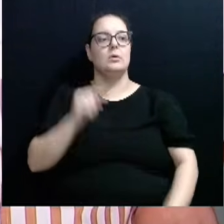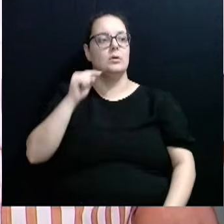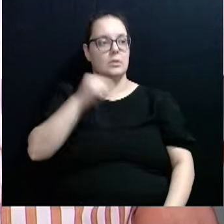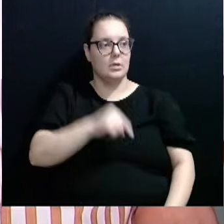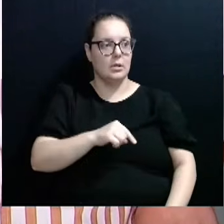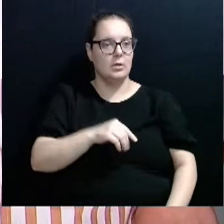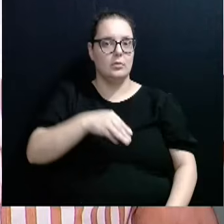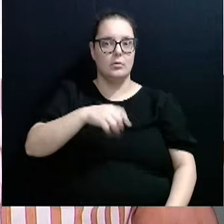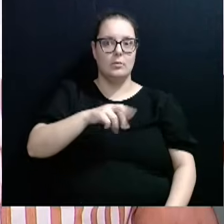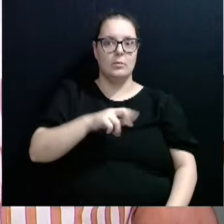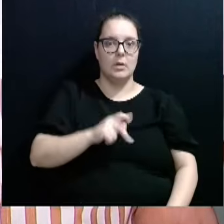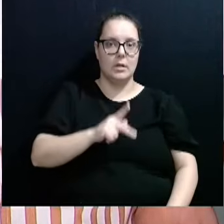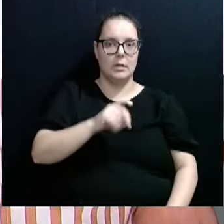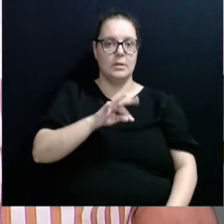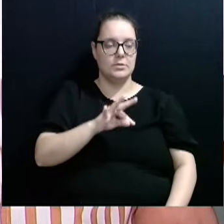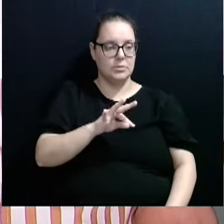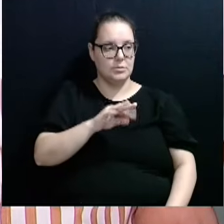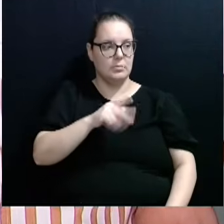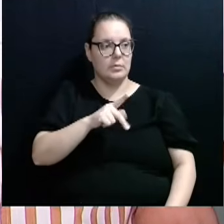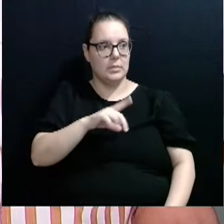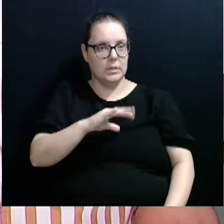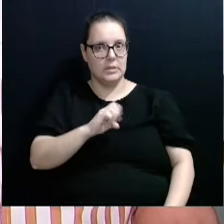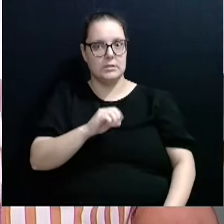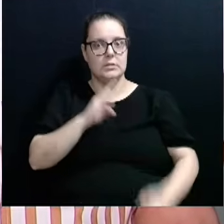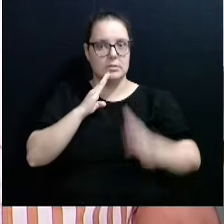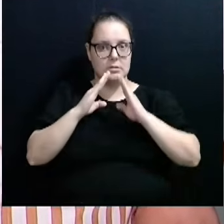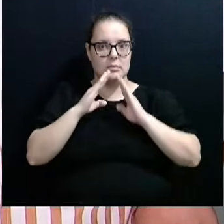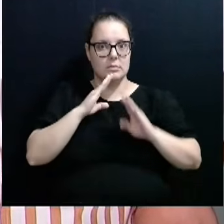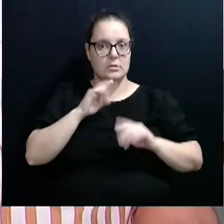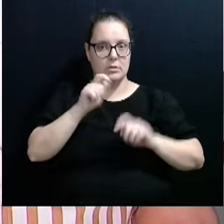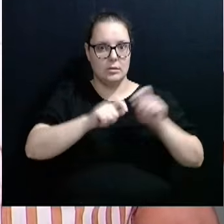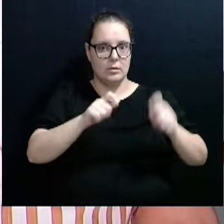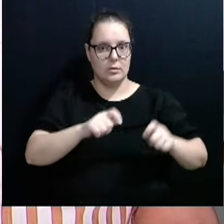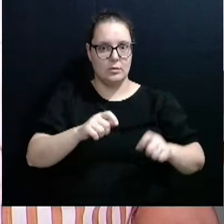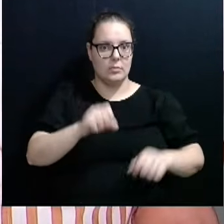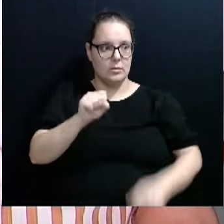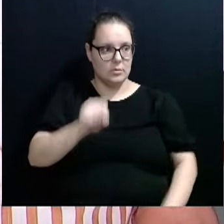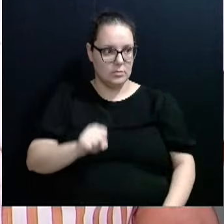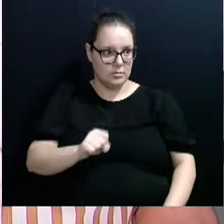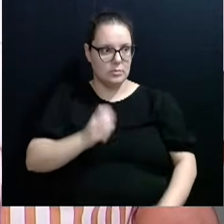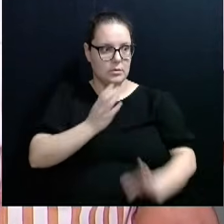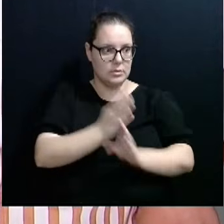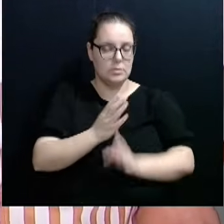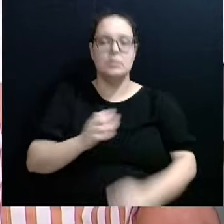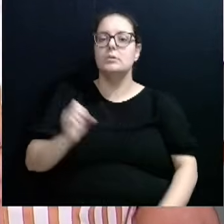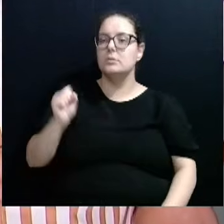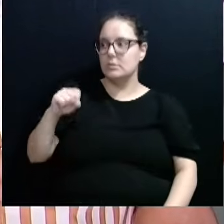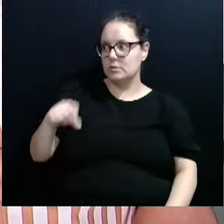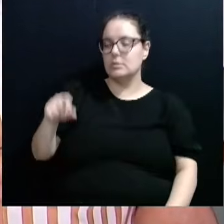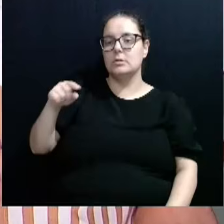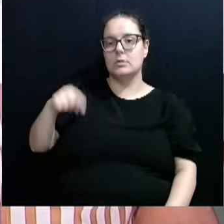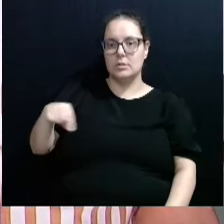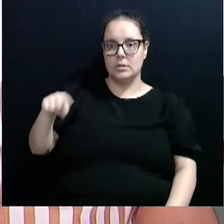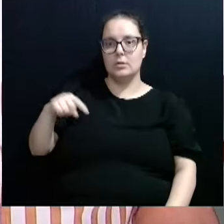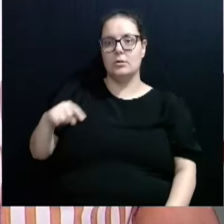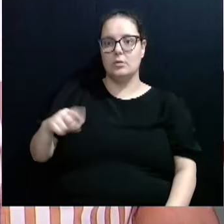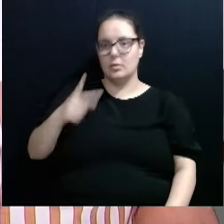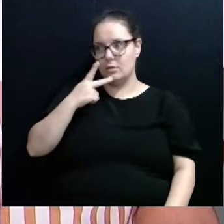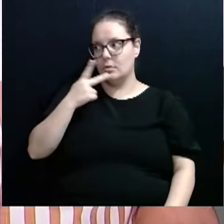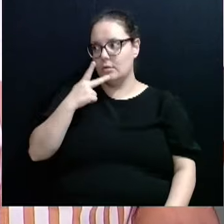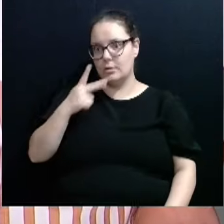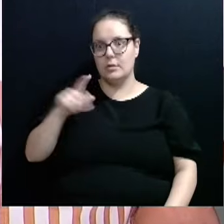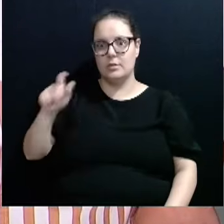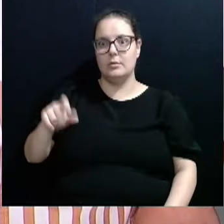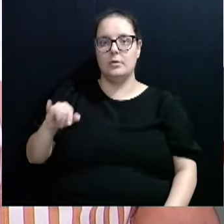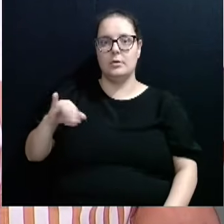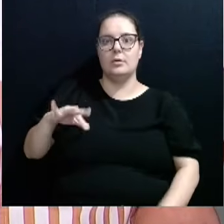do Facebook, que o pessoal lá do Sul te achou? Que me achou. E eles são assim, eu falo que é pessoa importada, né? Porque